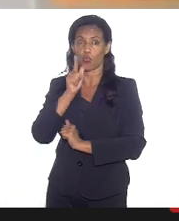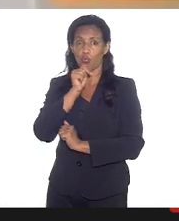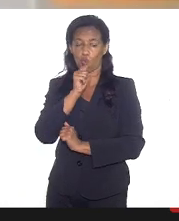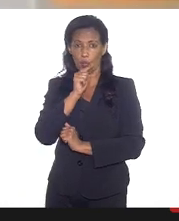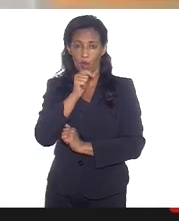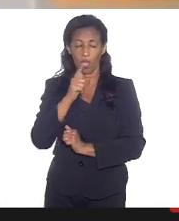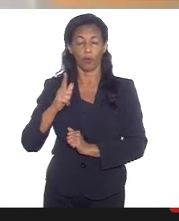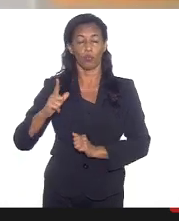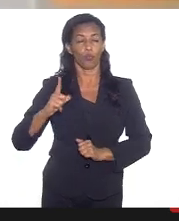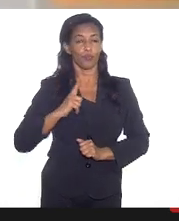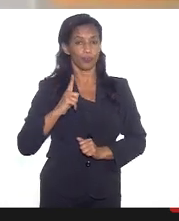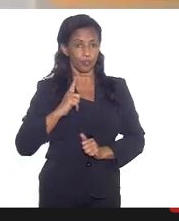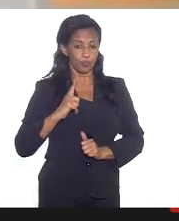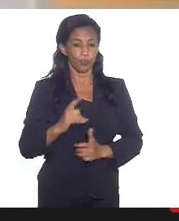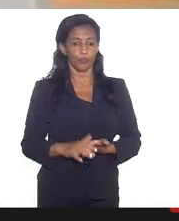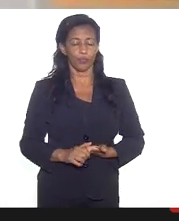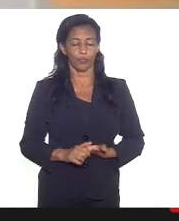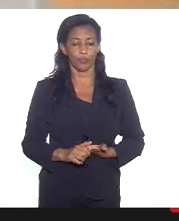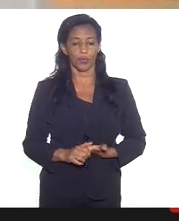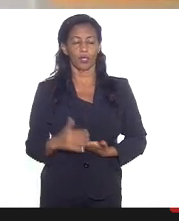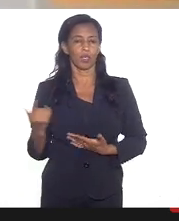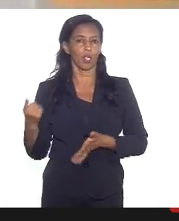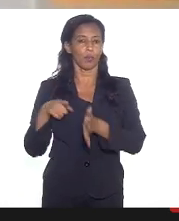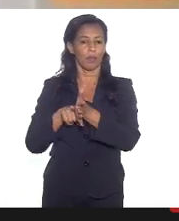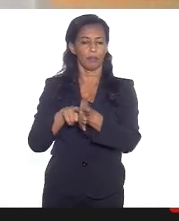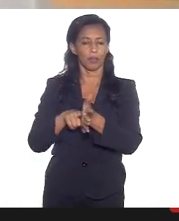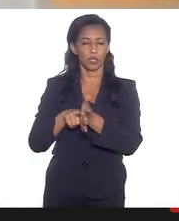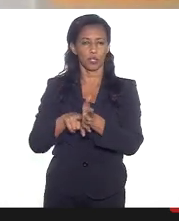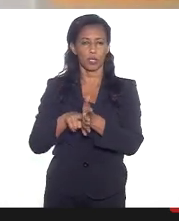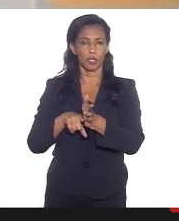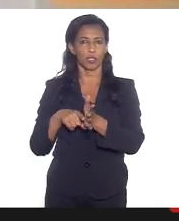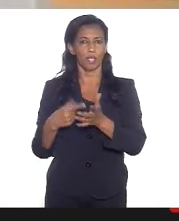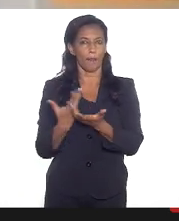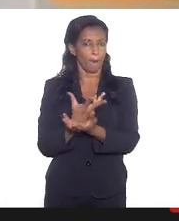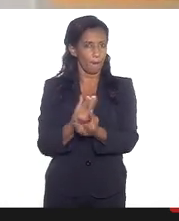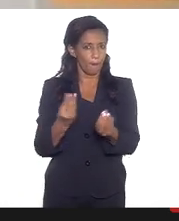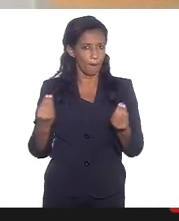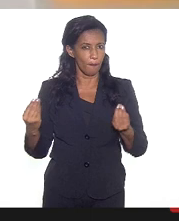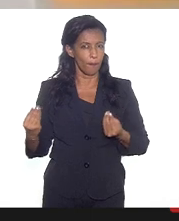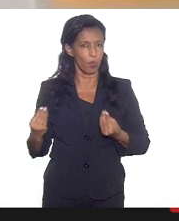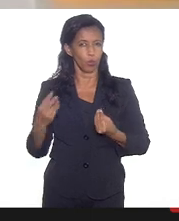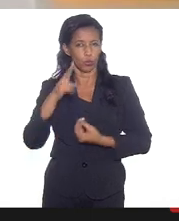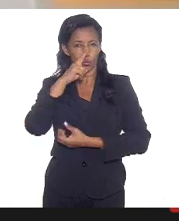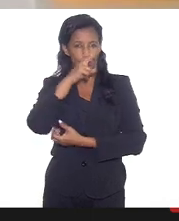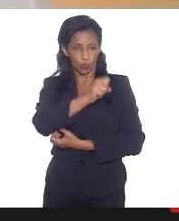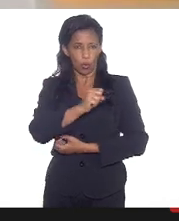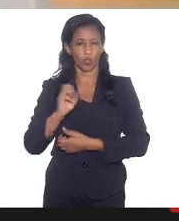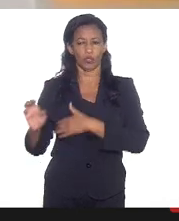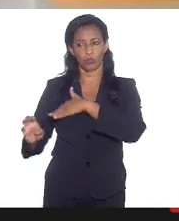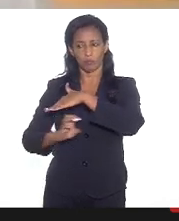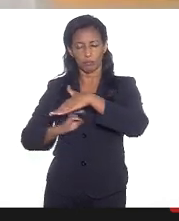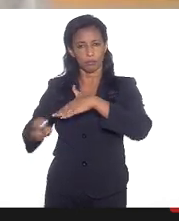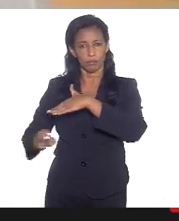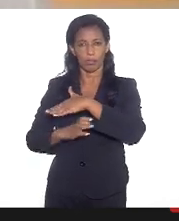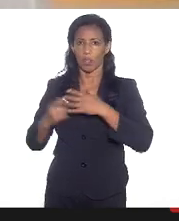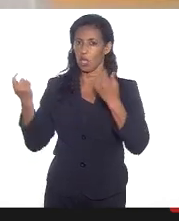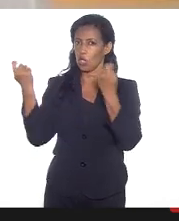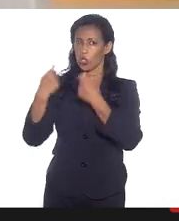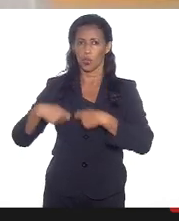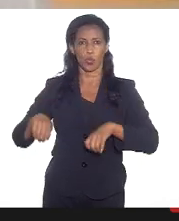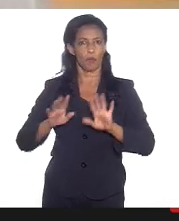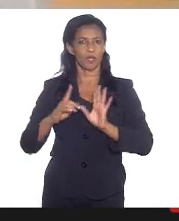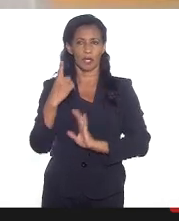Existe uma pesquisa já muito, muito intensa das empresas, que não precisa